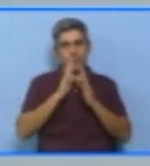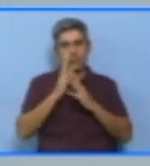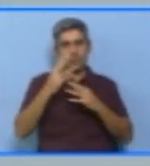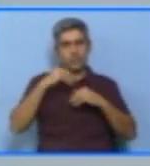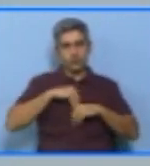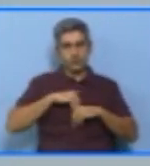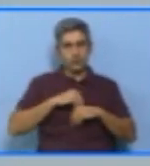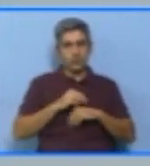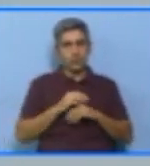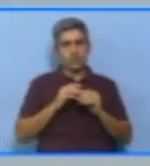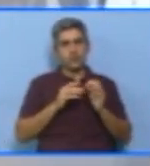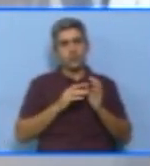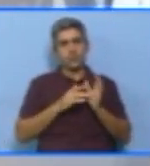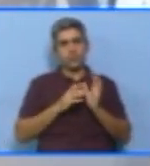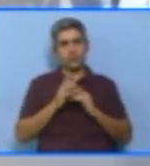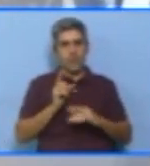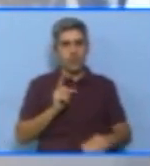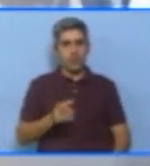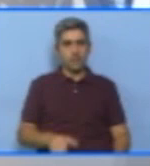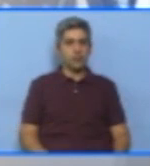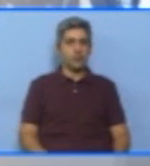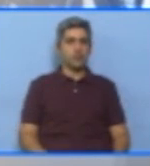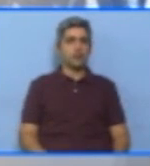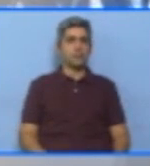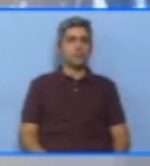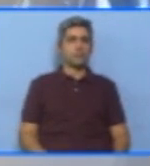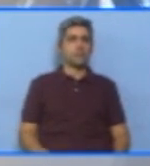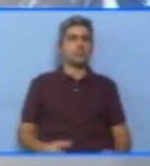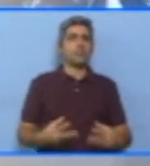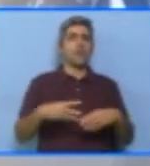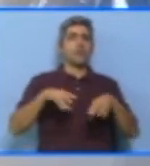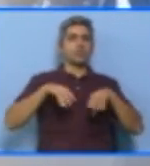E Jesus é exatamente isto. Ele, para assumir a encarnação,